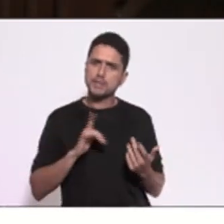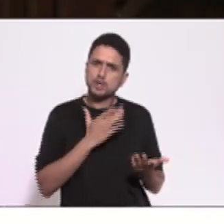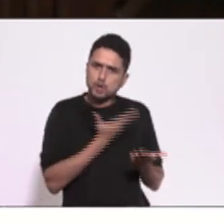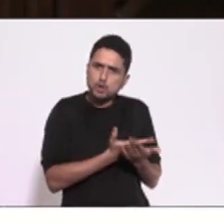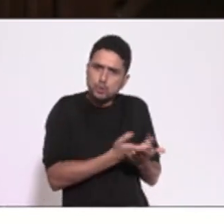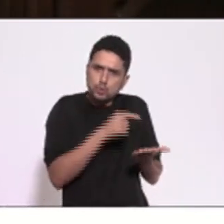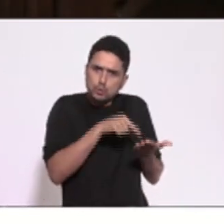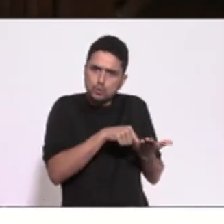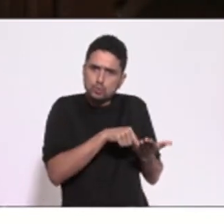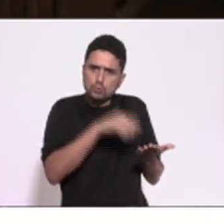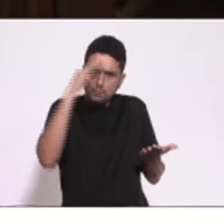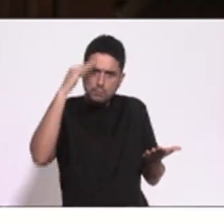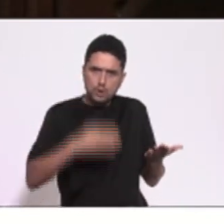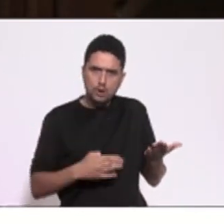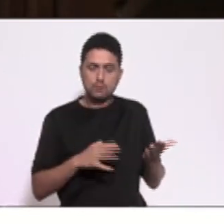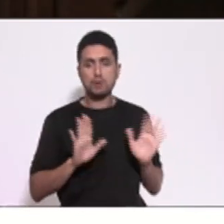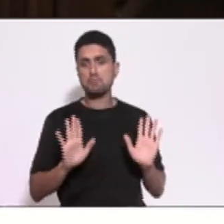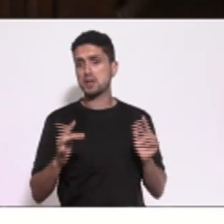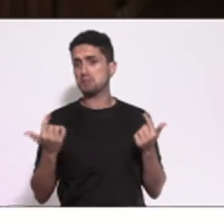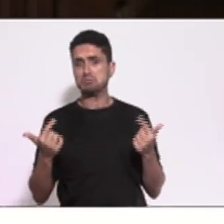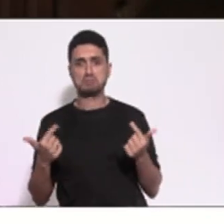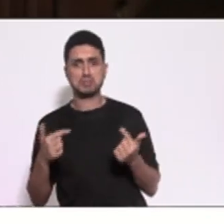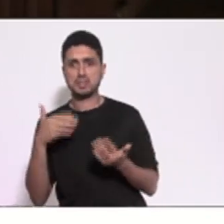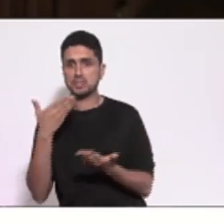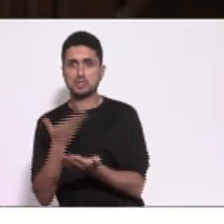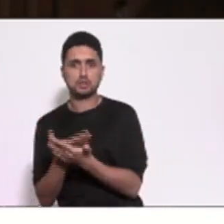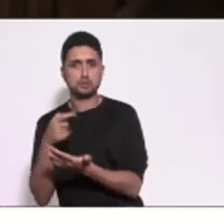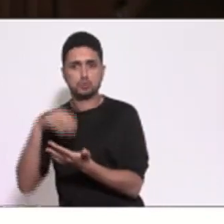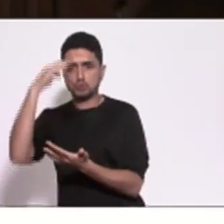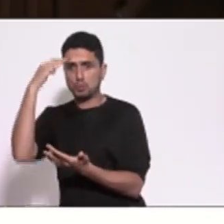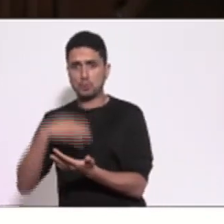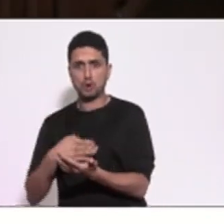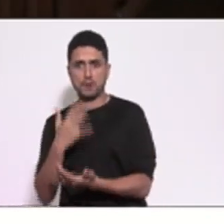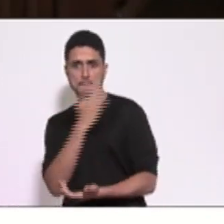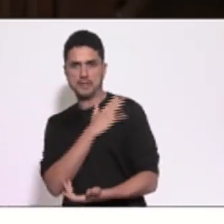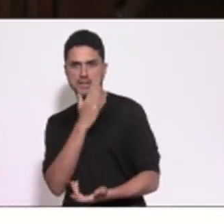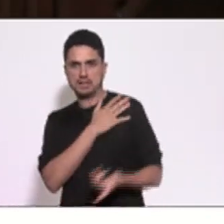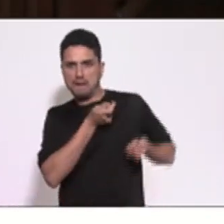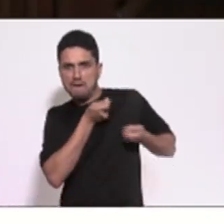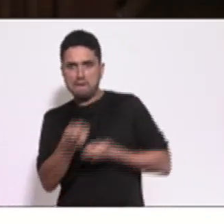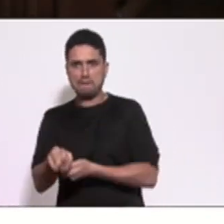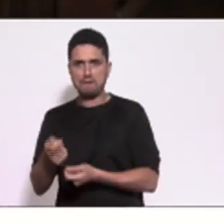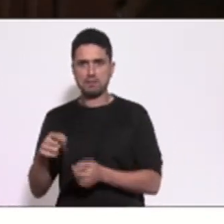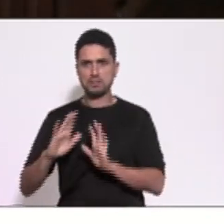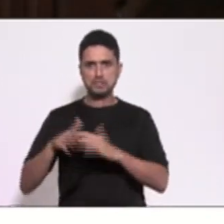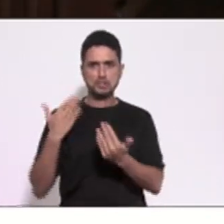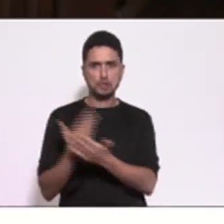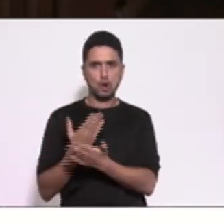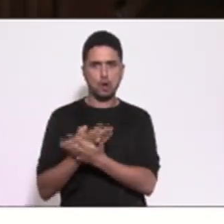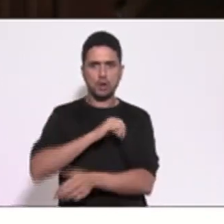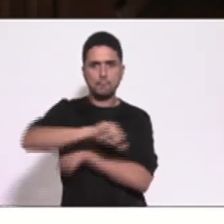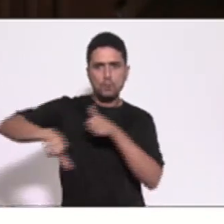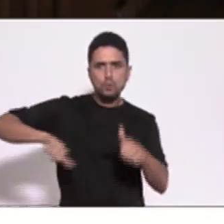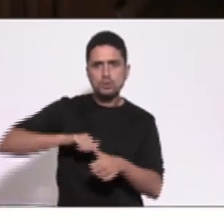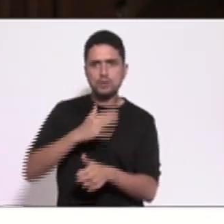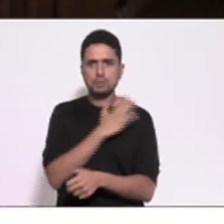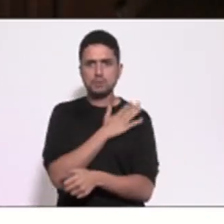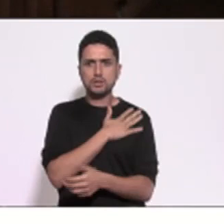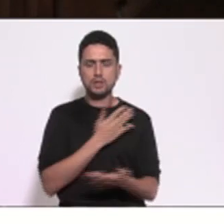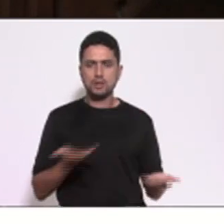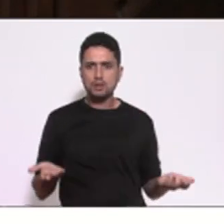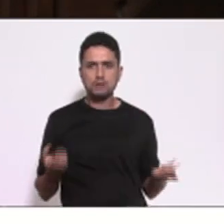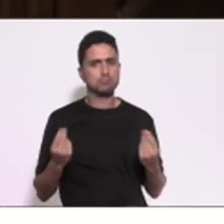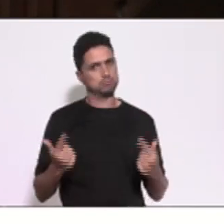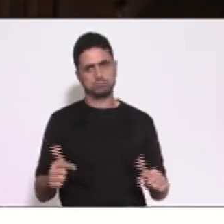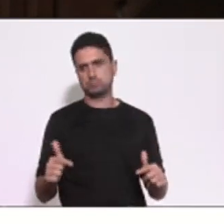país muito sólido na formulação de estudos, na formulação do pensamento educacional, na produção das ciências